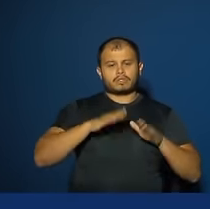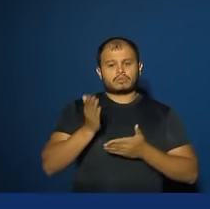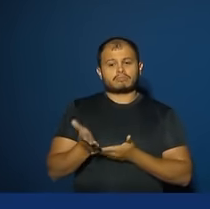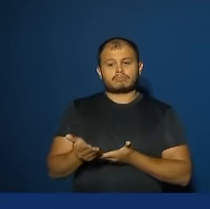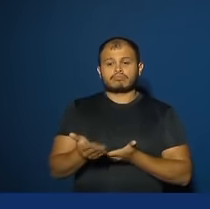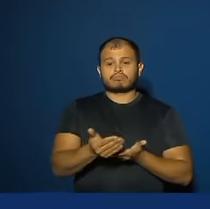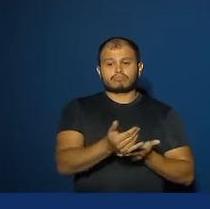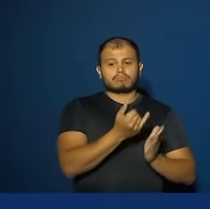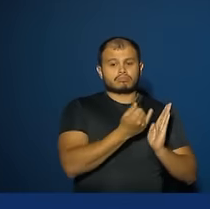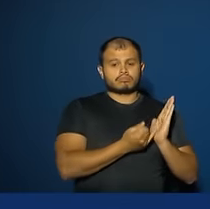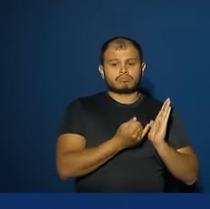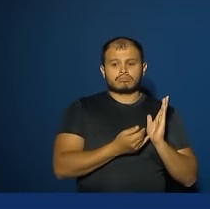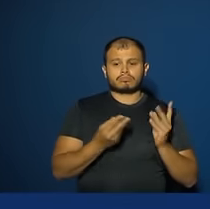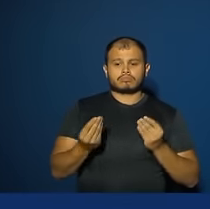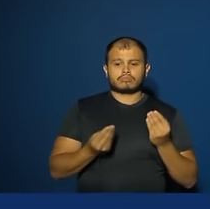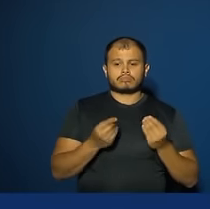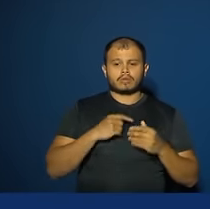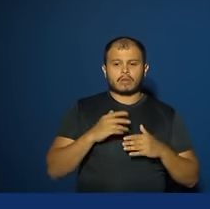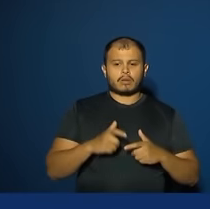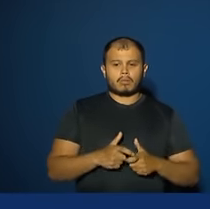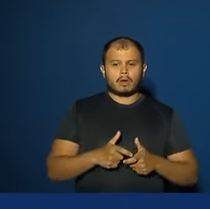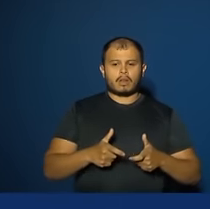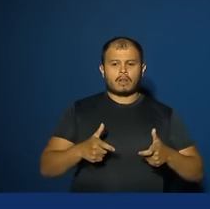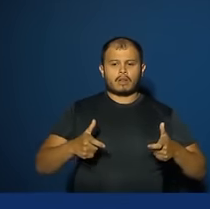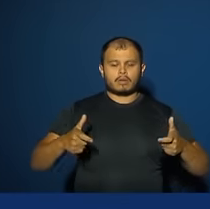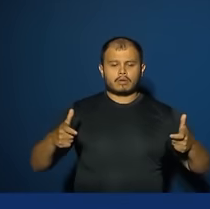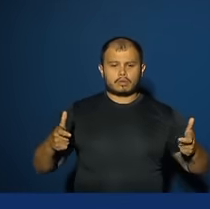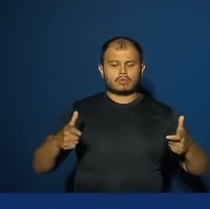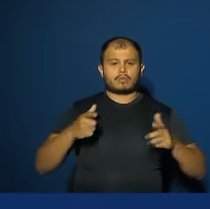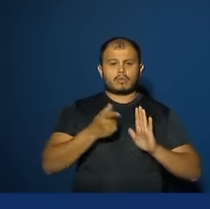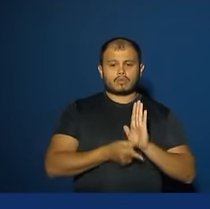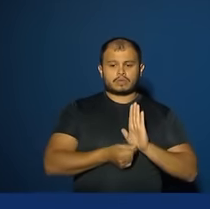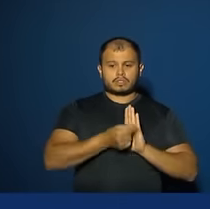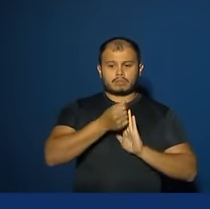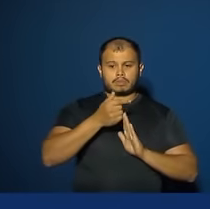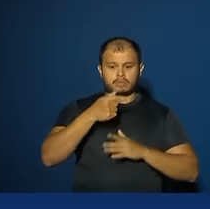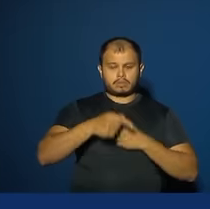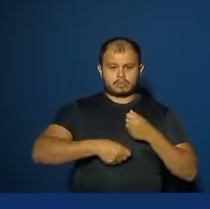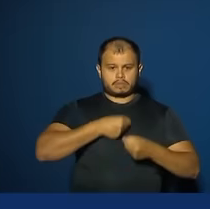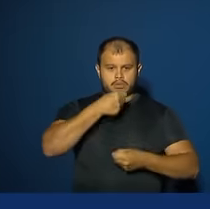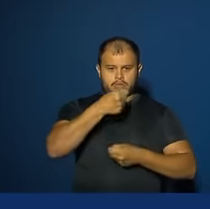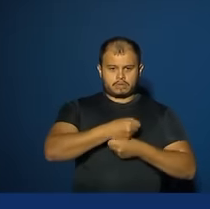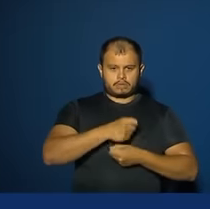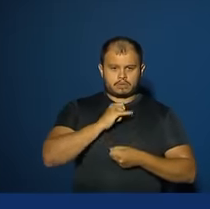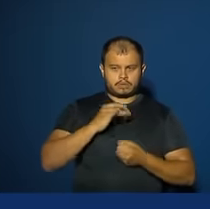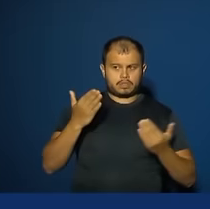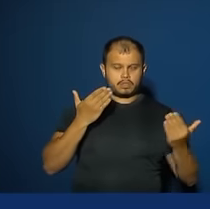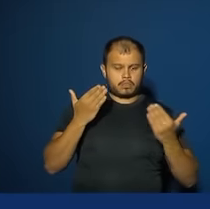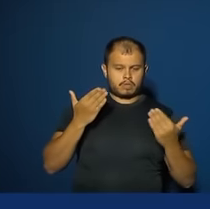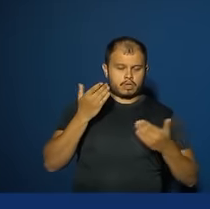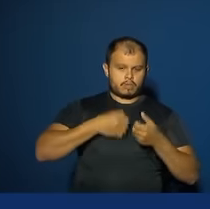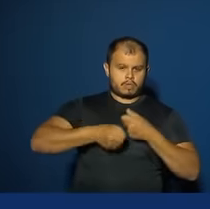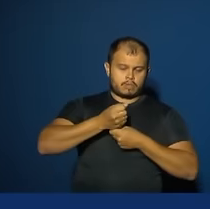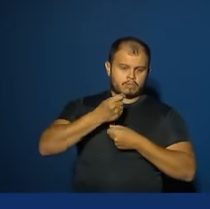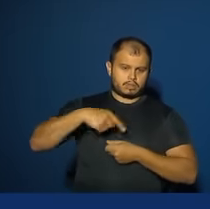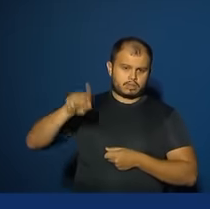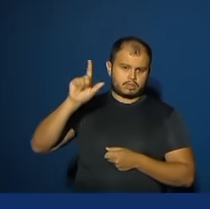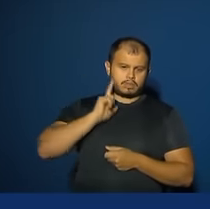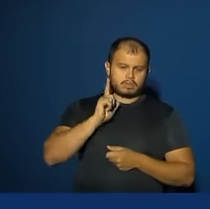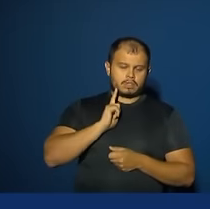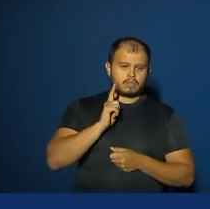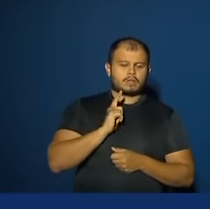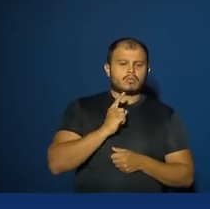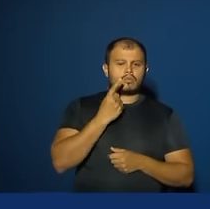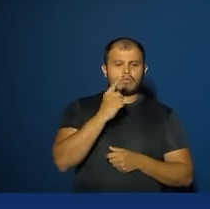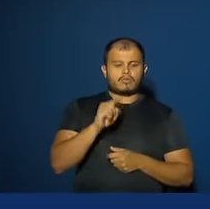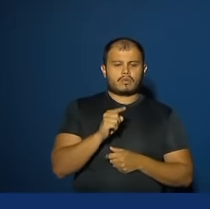arrecadação. A gente está falando de um crescimento de arrecadação que no orçamento desse ano, em relação ao realizado no ano passado, é um crescimento de